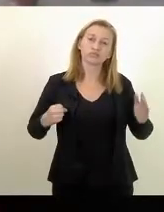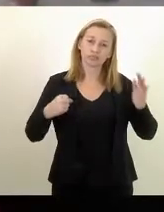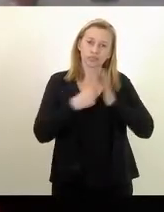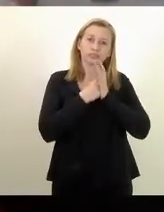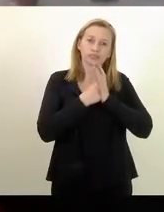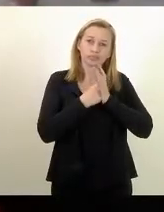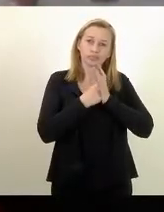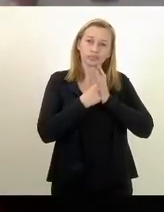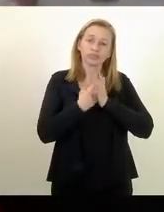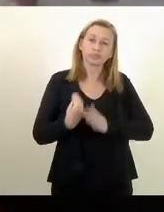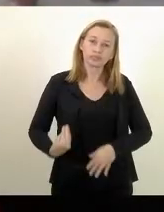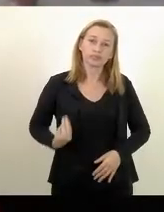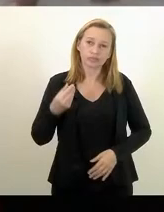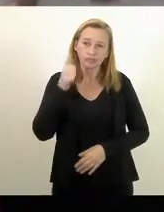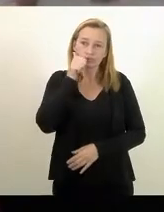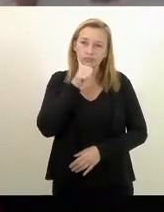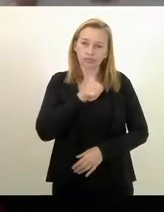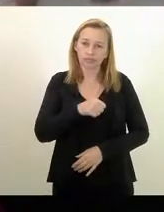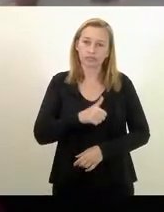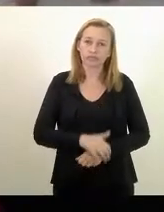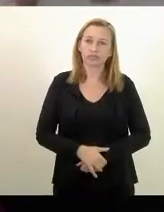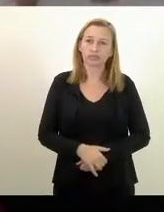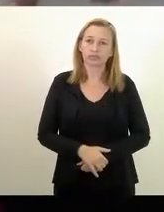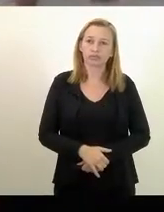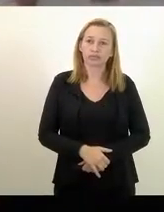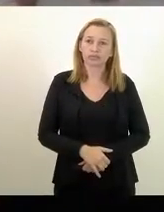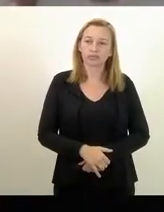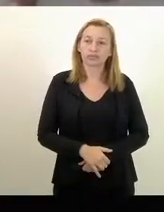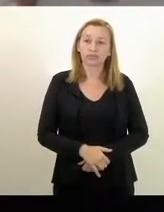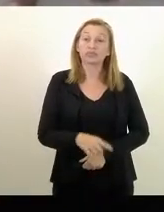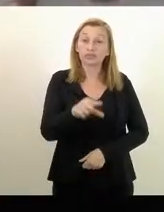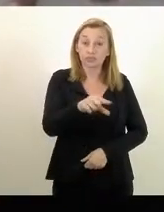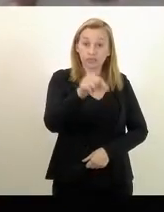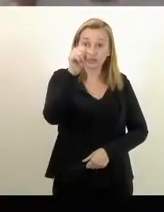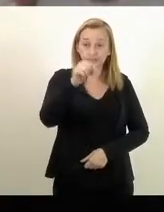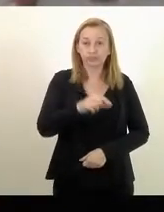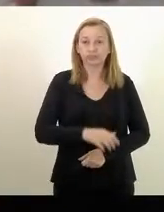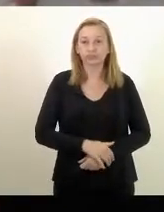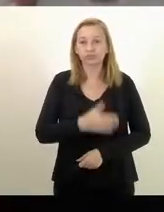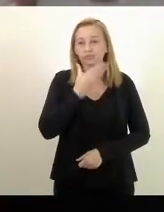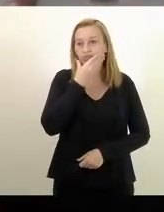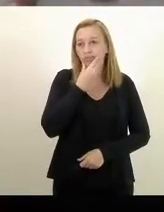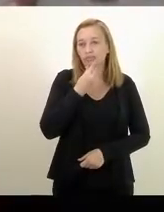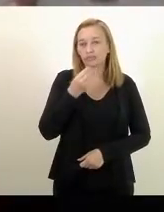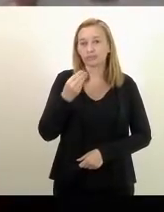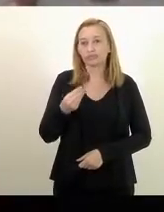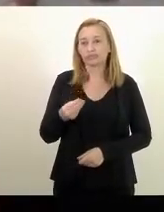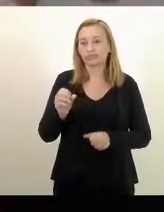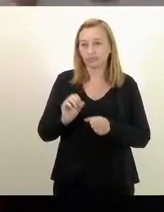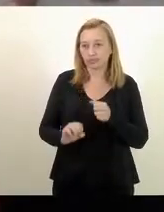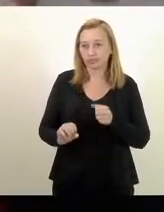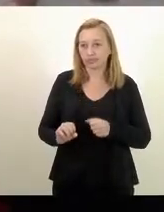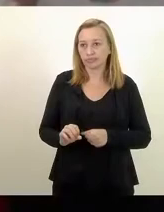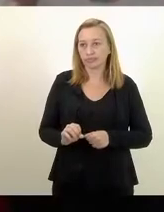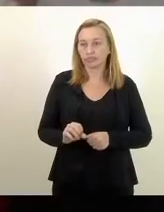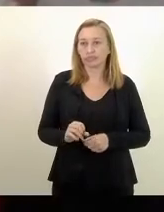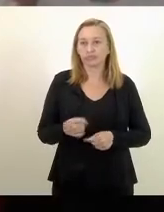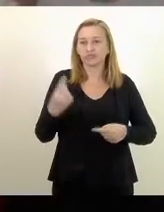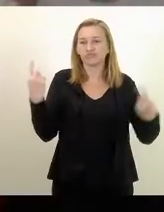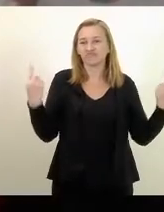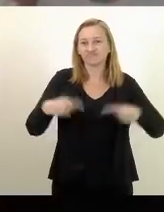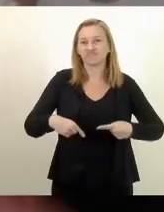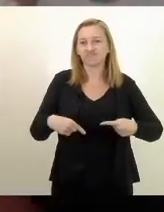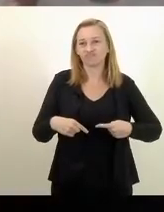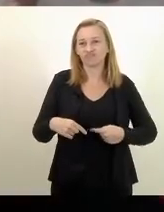na vida das mulheres da decisão que os homens fazem nas suas disputas por